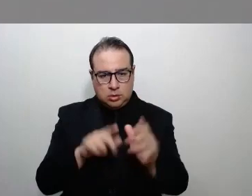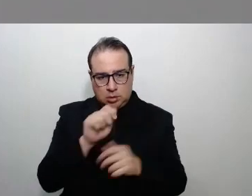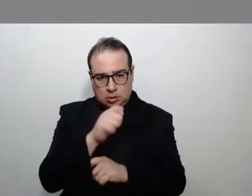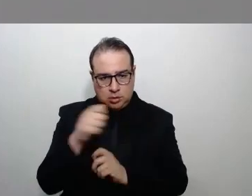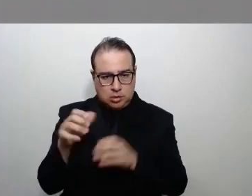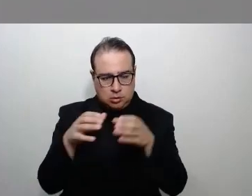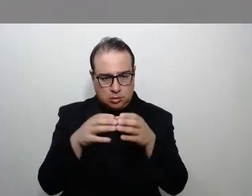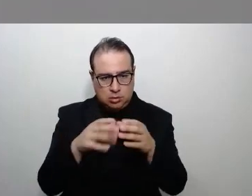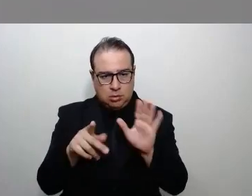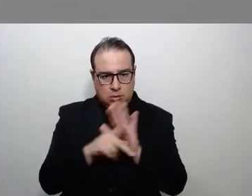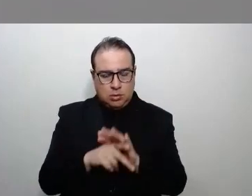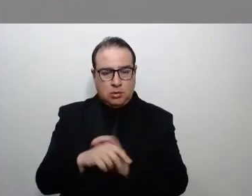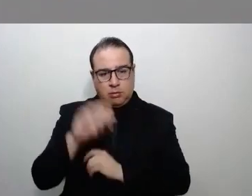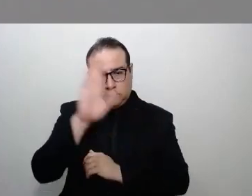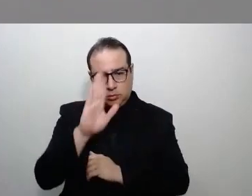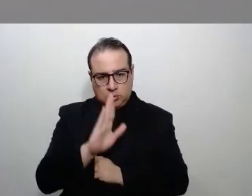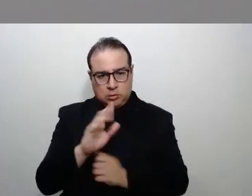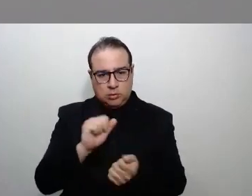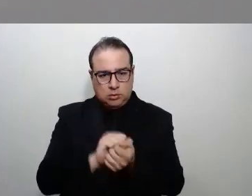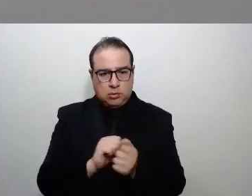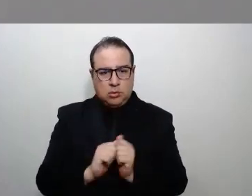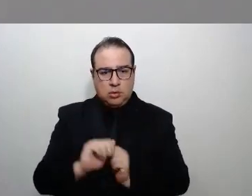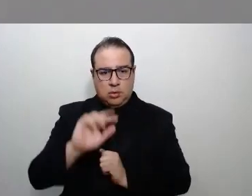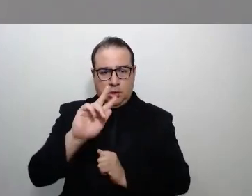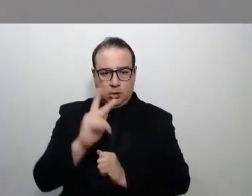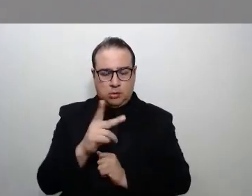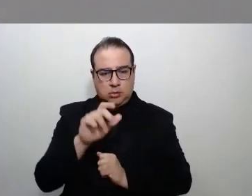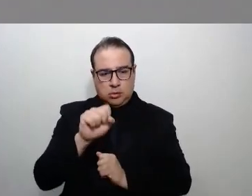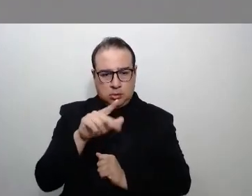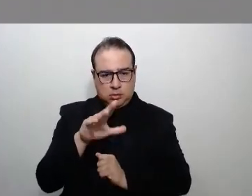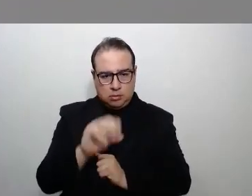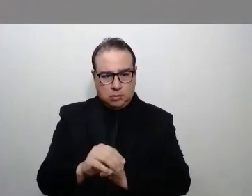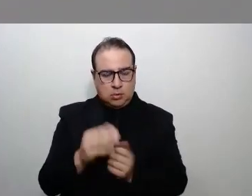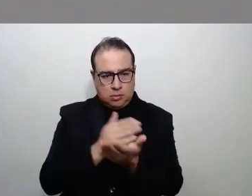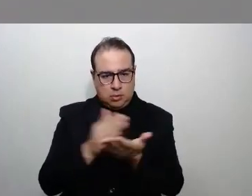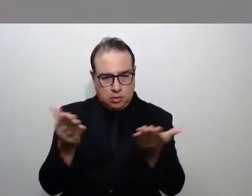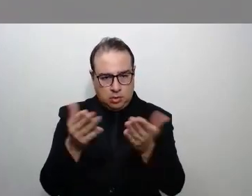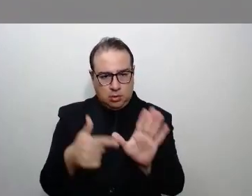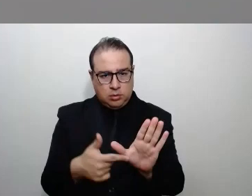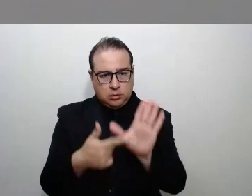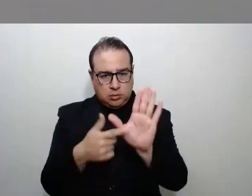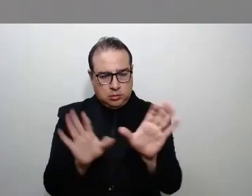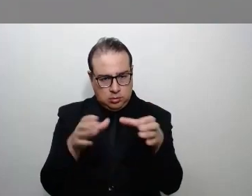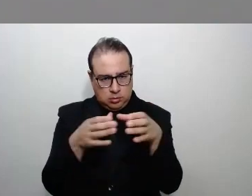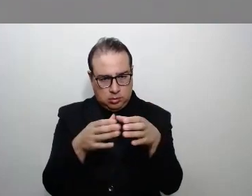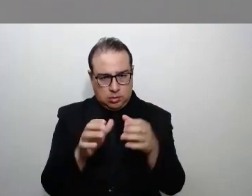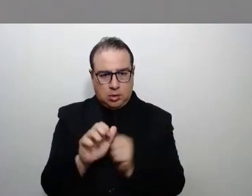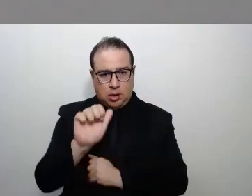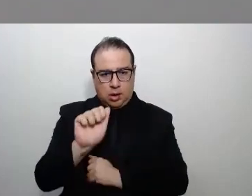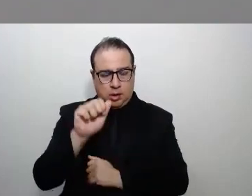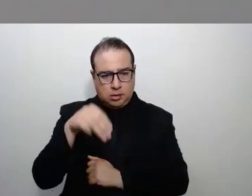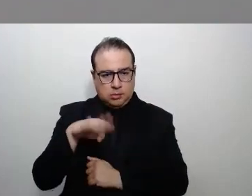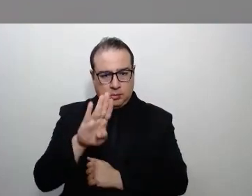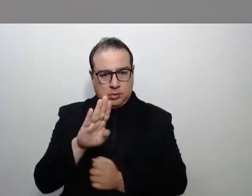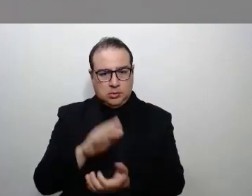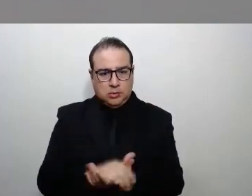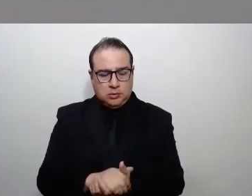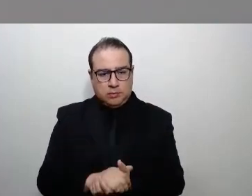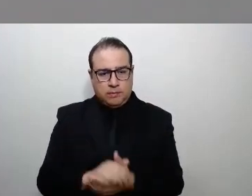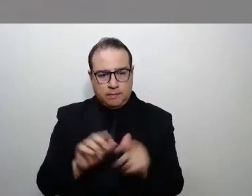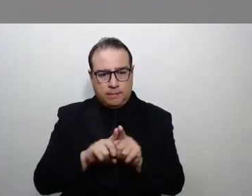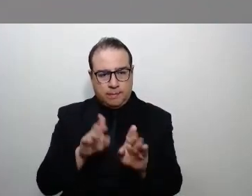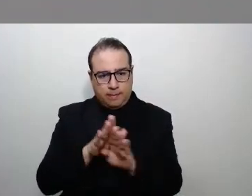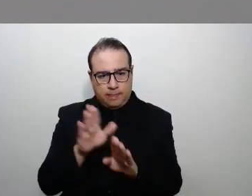magistrados brasileiros Herval Sampaio neste ato representando a Mb Conselheiro